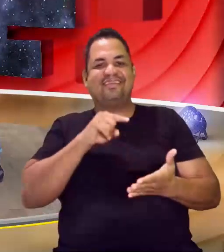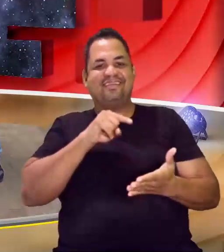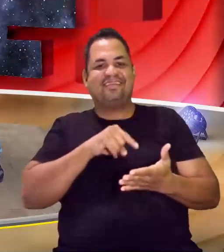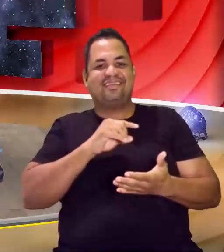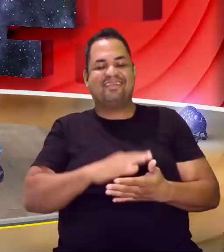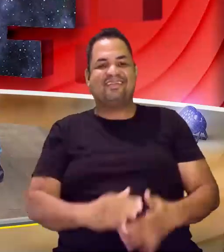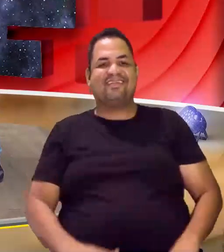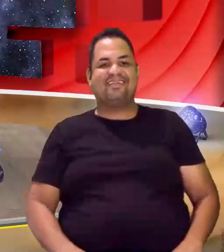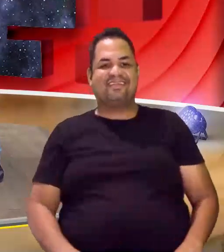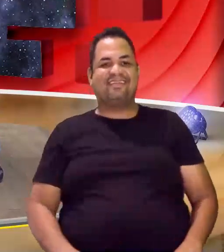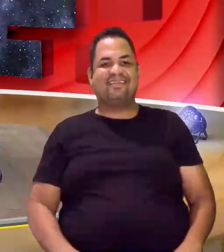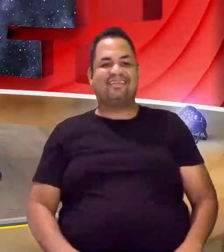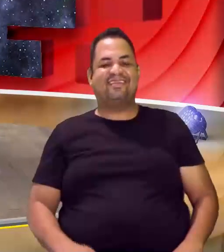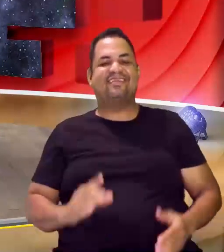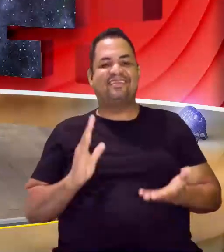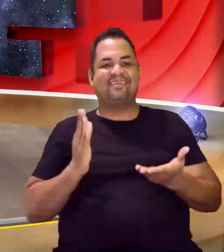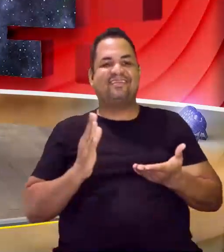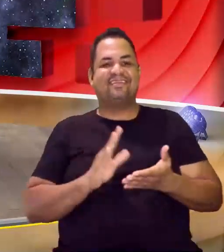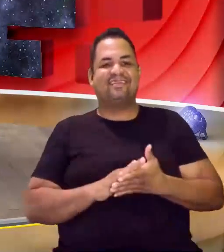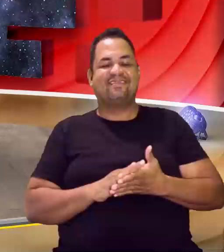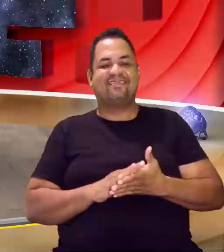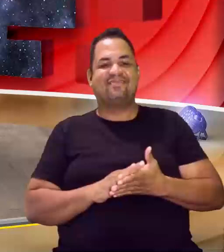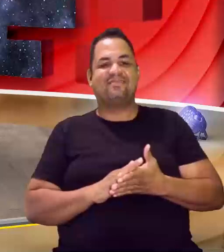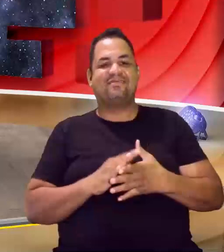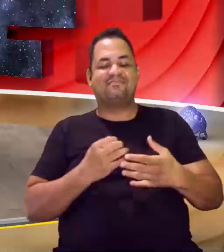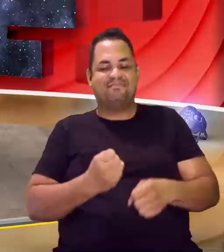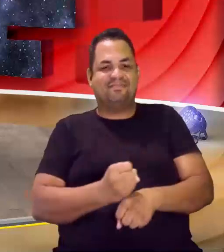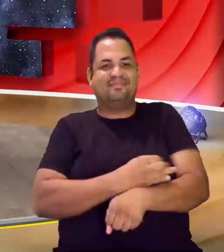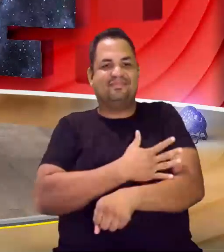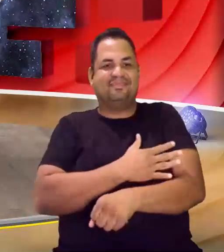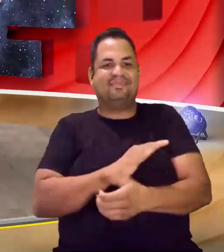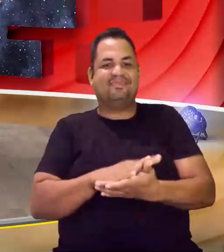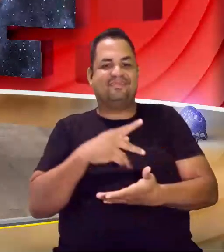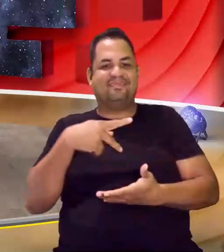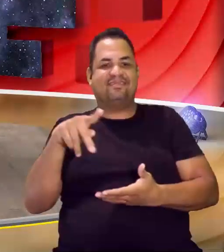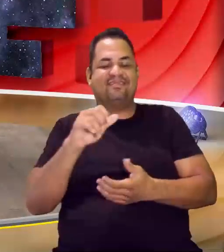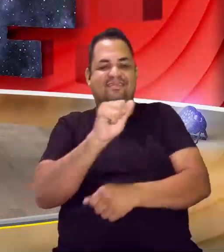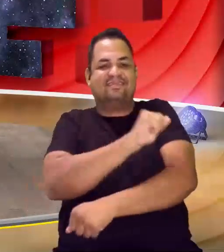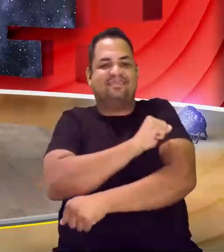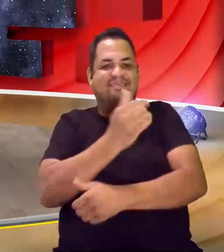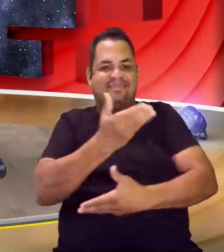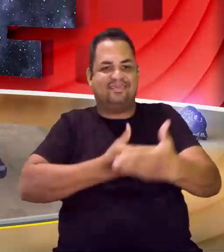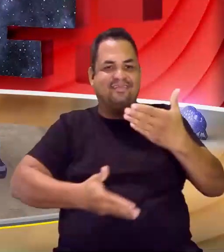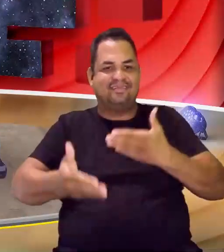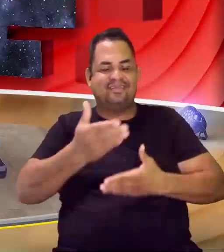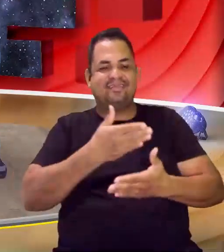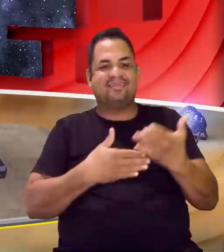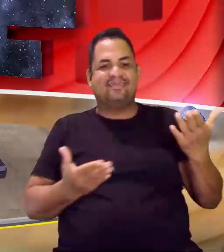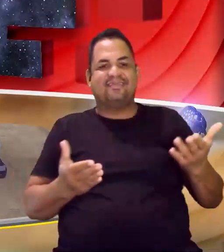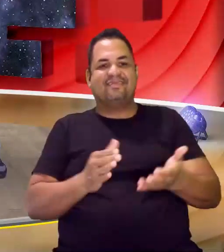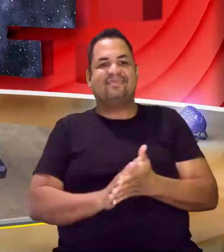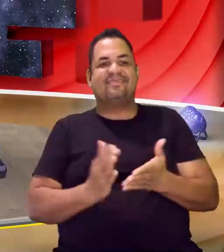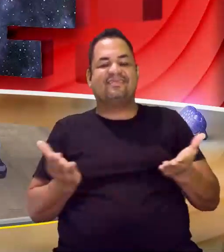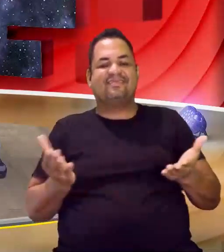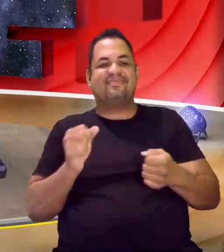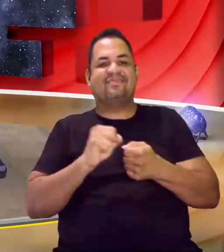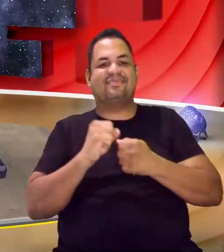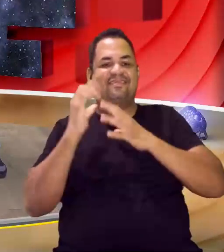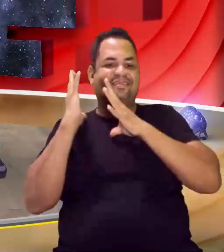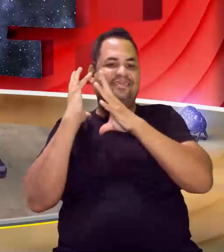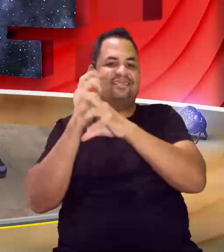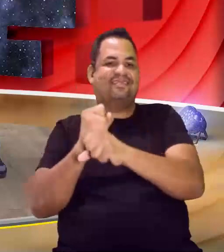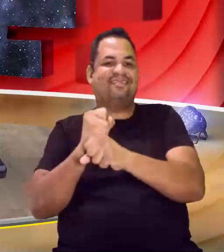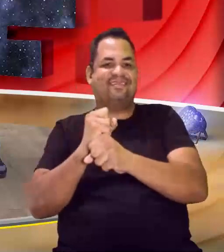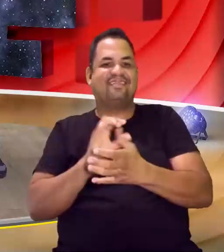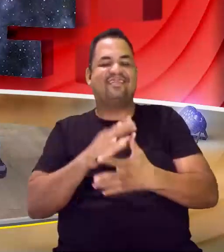aperte o play. A gente já solta aí com muita emoção para você, aluno da mediação. Então, vamos fazer a revisão,